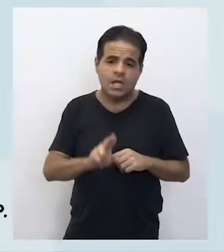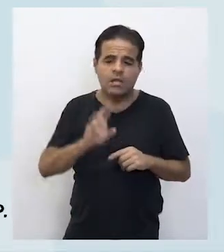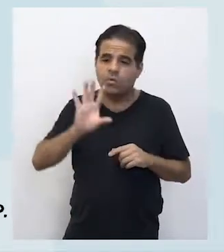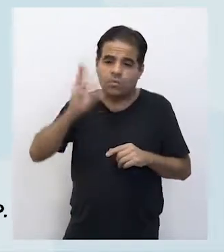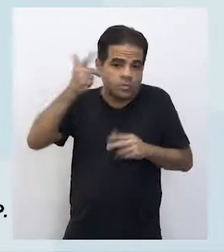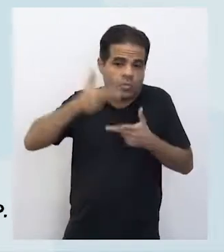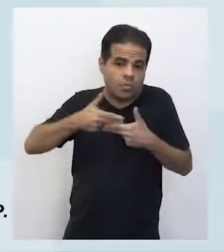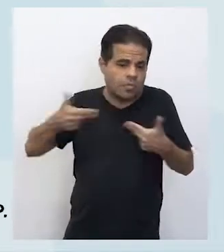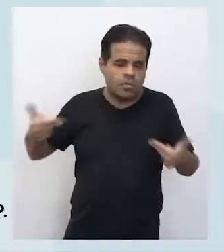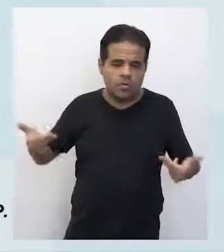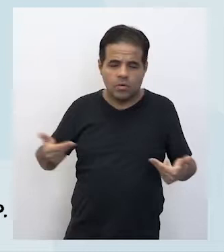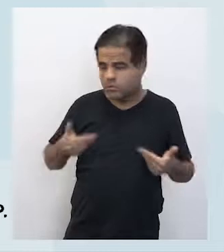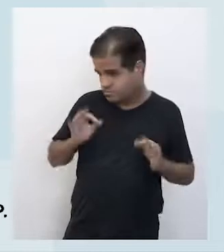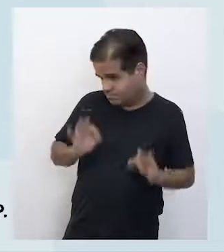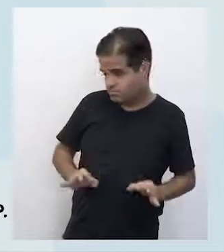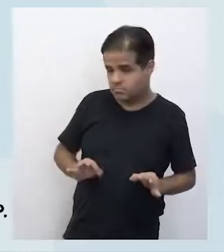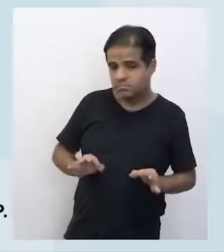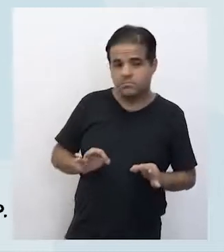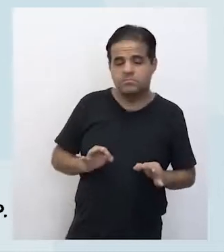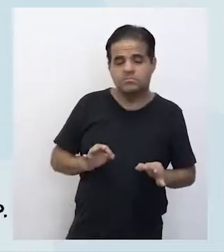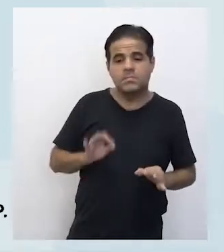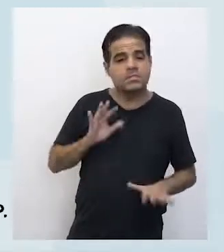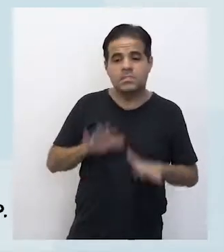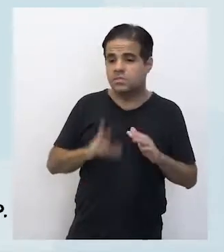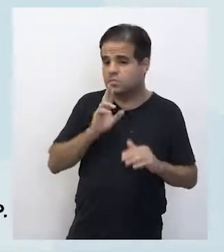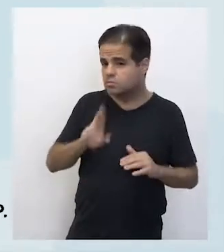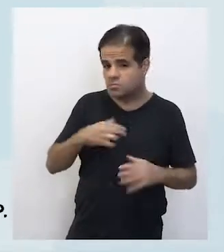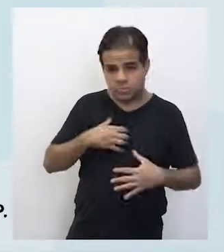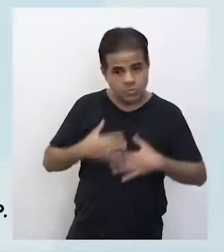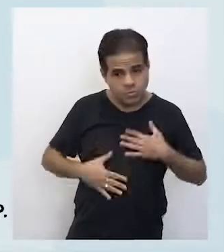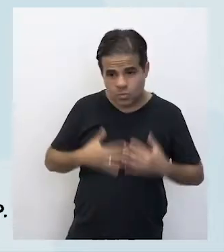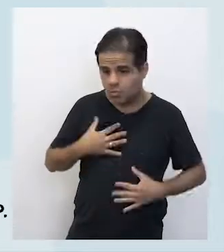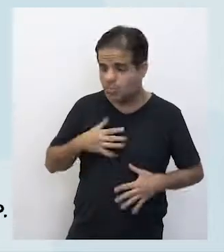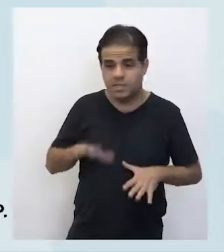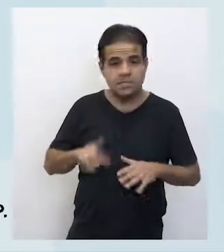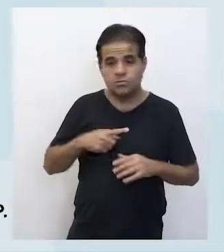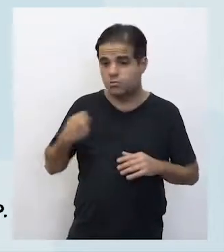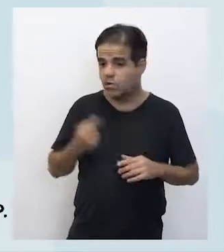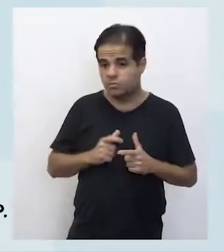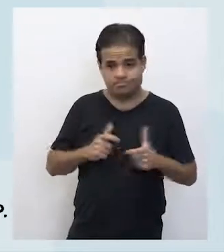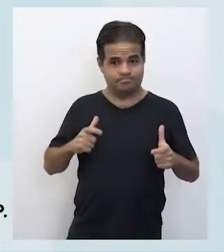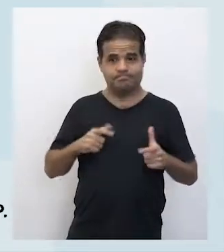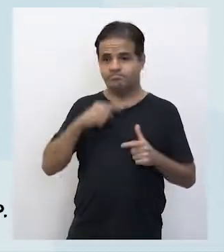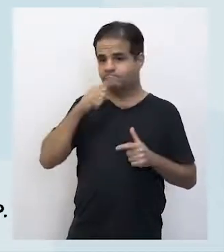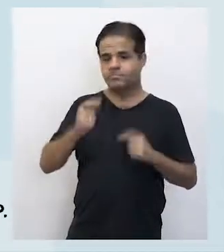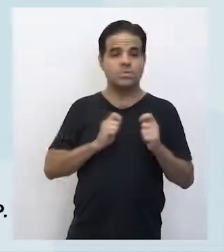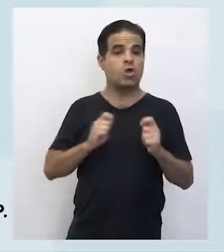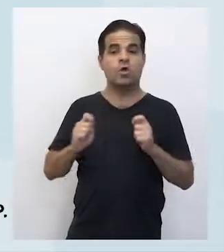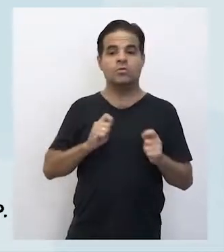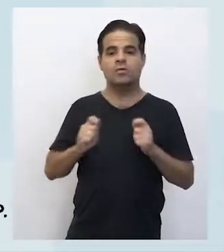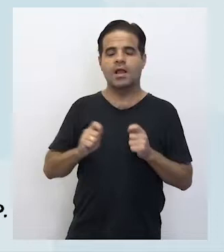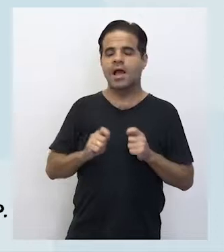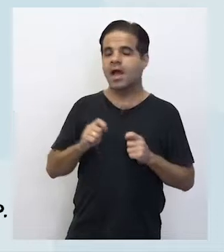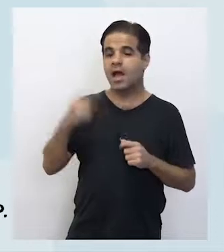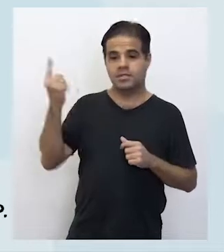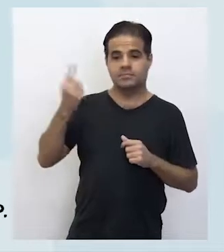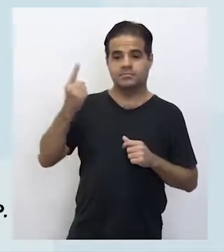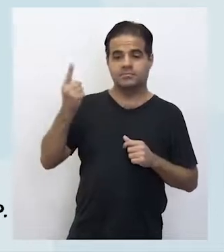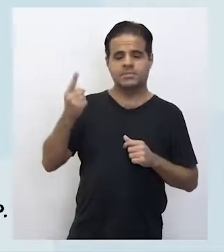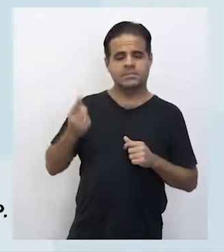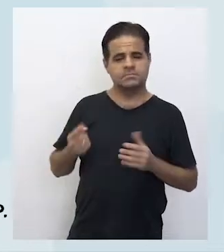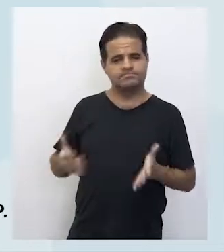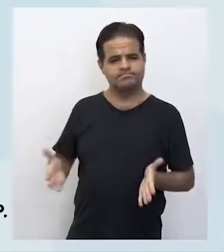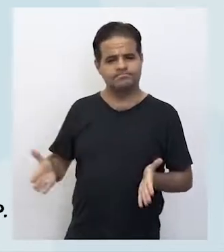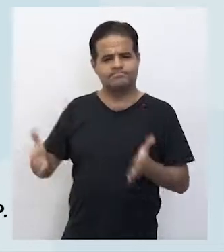é, Ed? É a resposta do nosso corpo, né? Às vezes a gente nem controla. É. A maioria das vezes a gente não controla, né? E aí aquela primeira